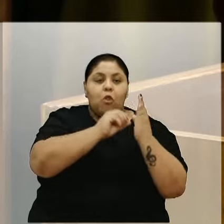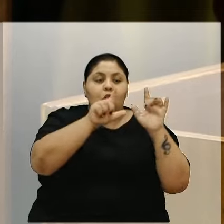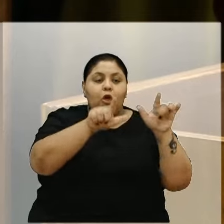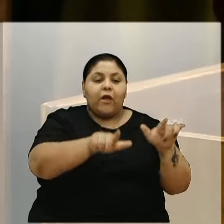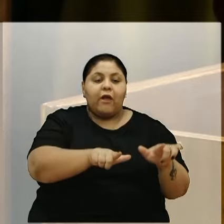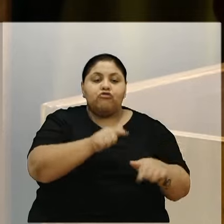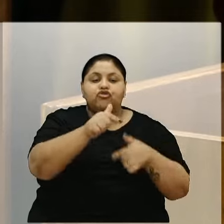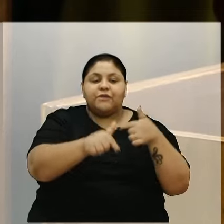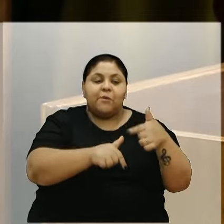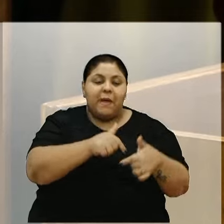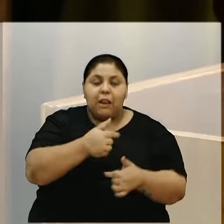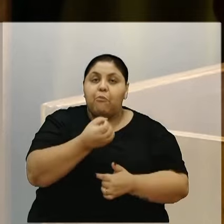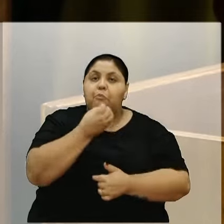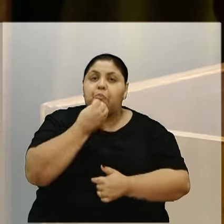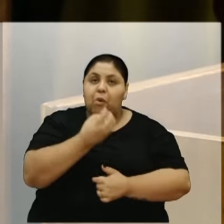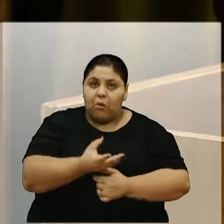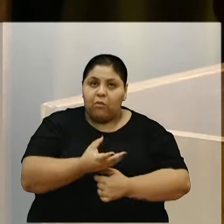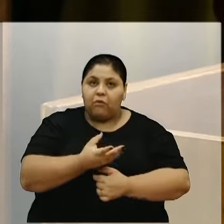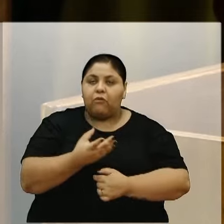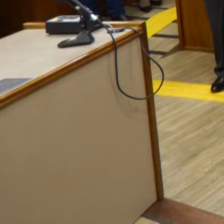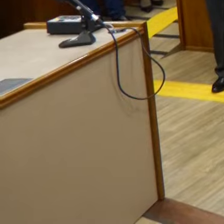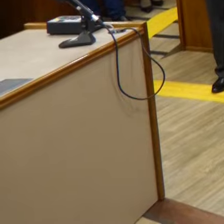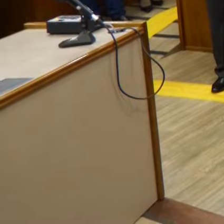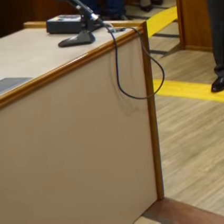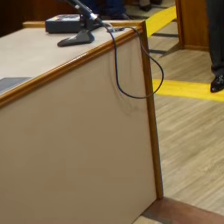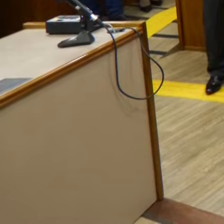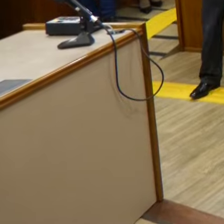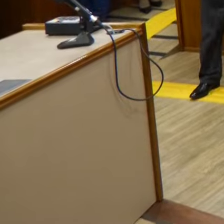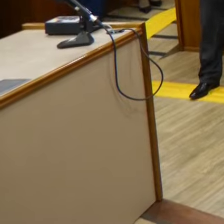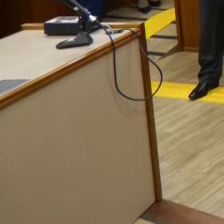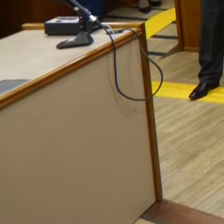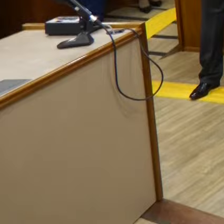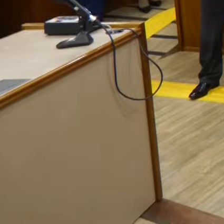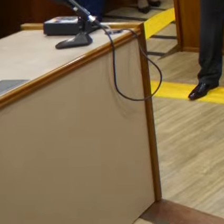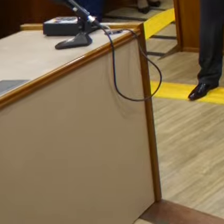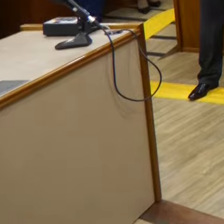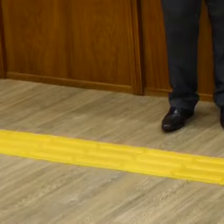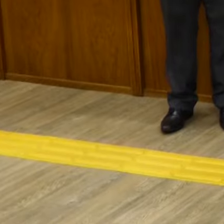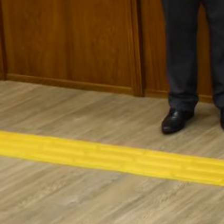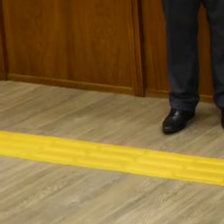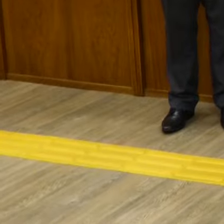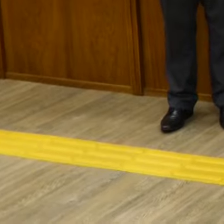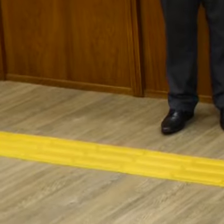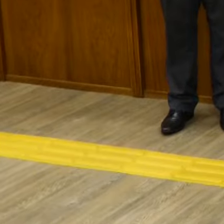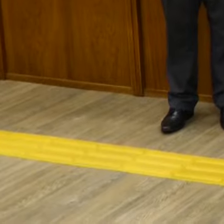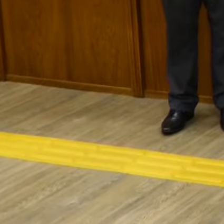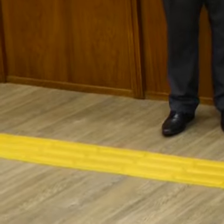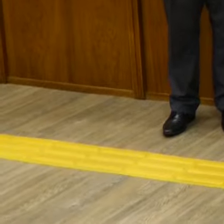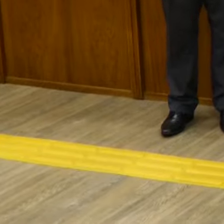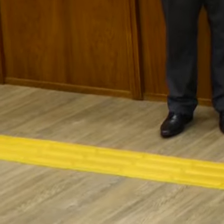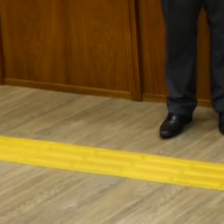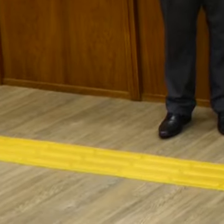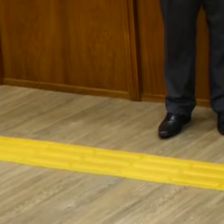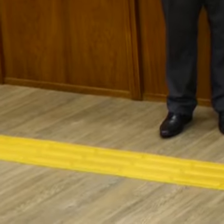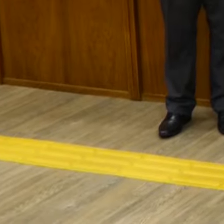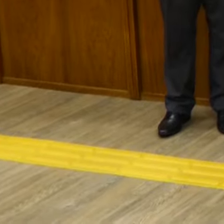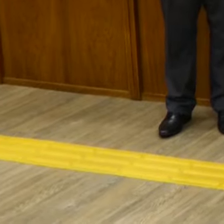trabalho, porque nós sempre nos sentimos uma família no Círculo.